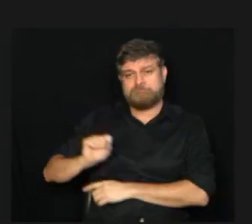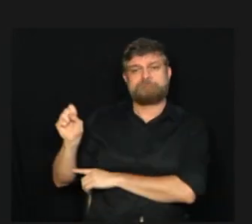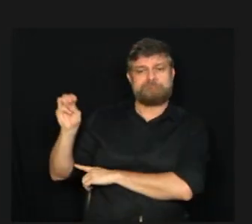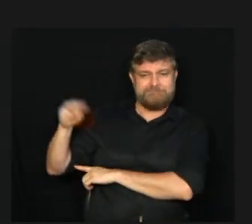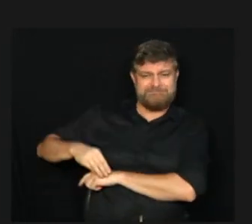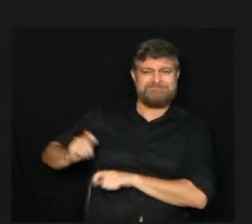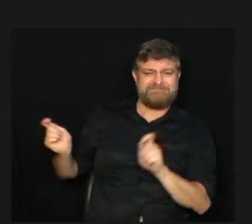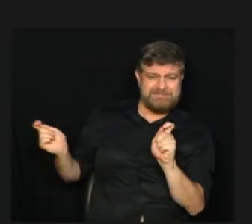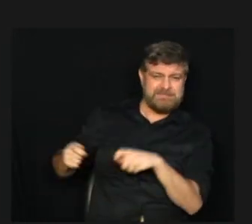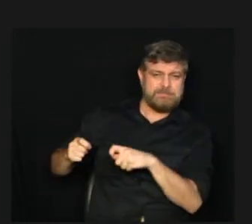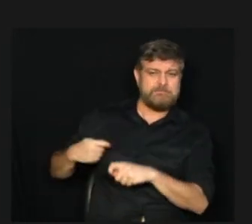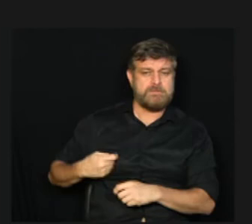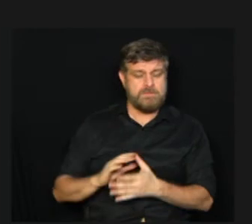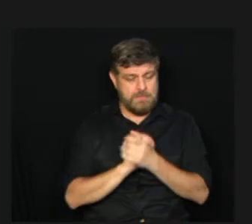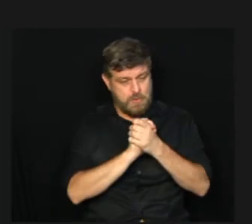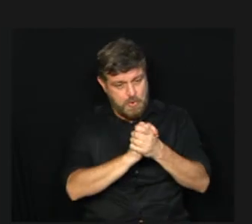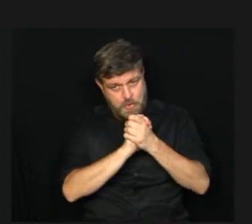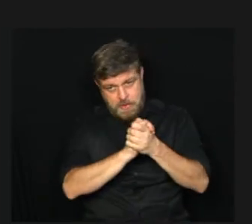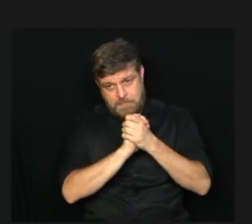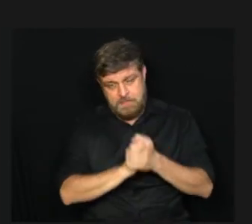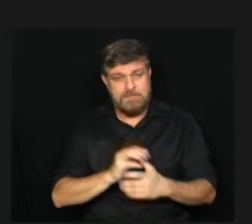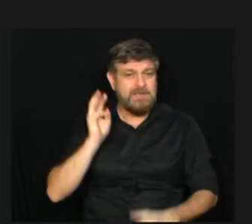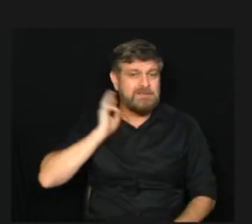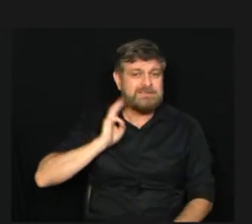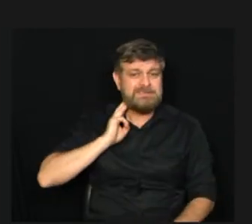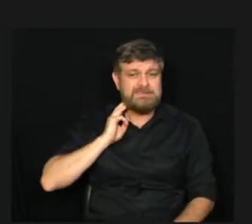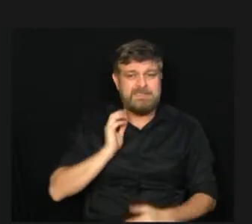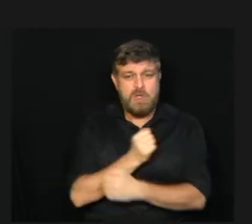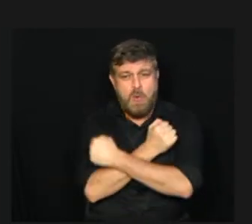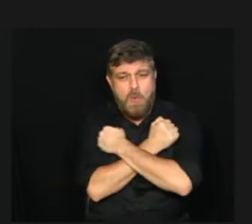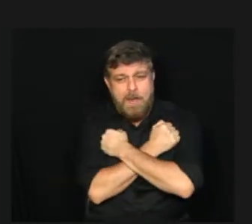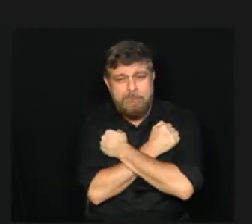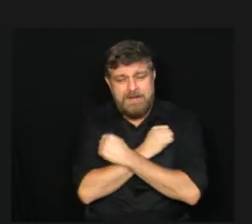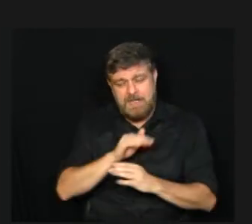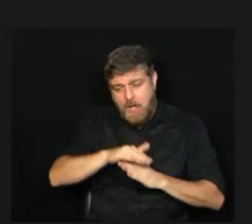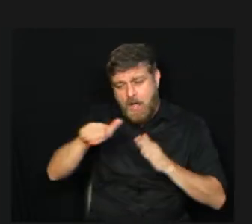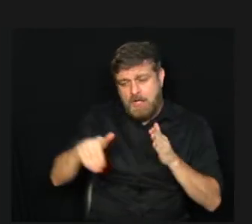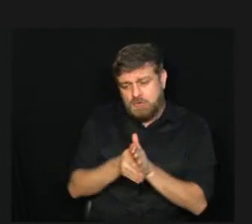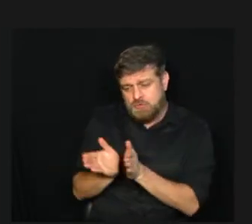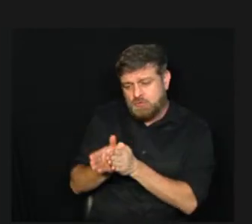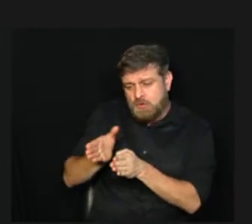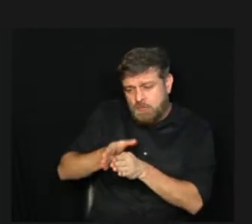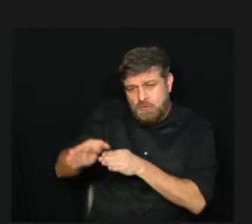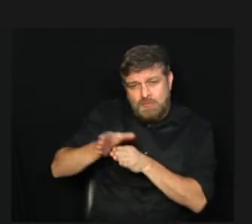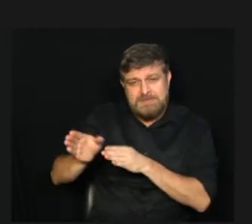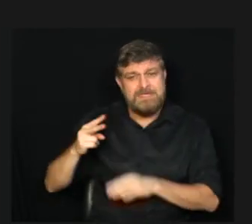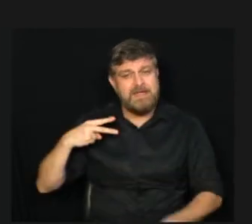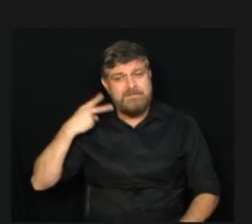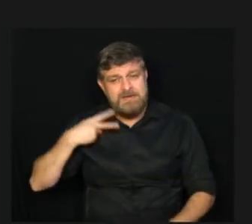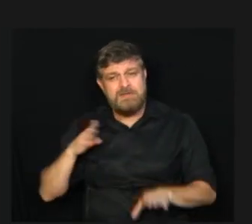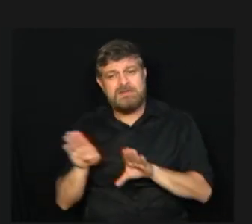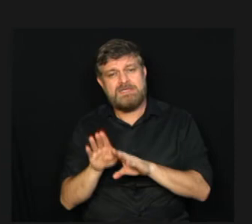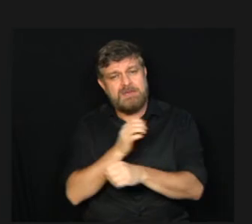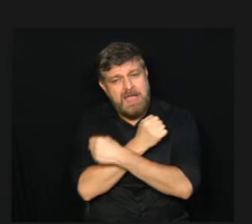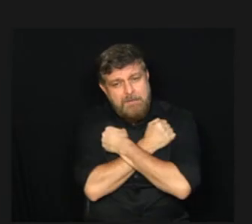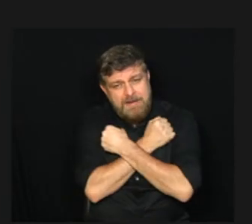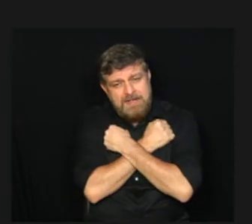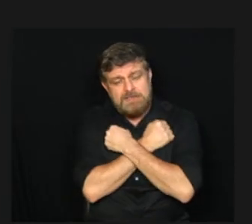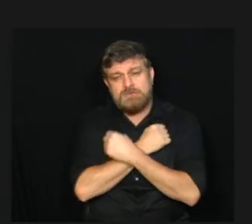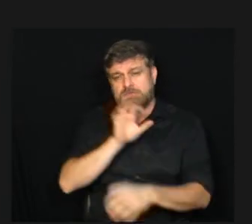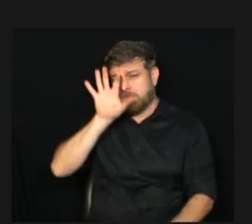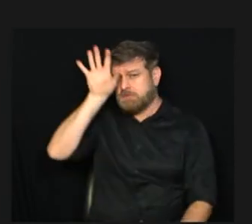Valeu, presidente, parabéns, um abraço a todos os conselheiros, a Débora, ao Paulo, um grande abraço ao Thiago Ferrari,